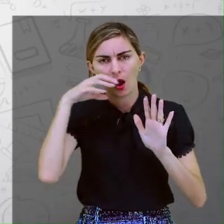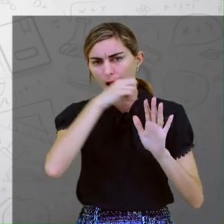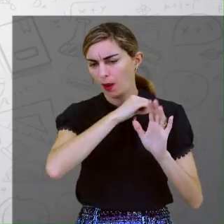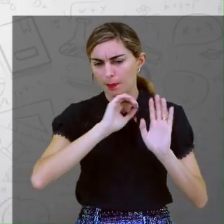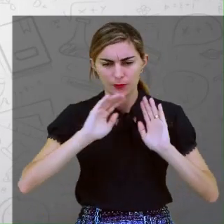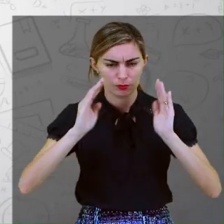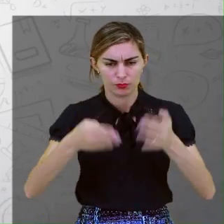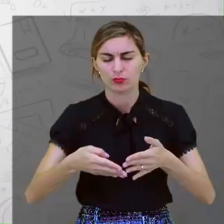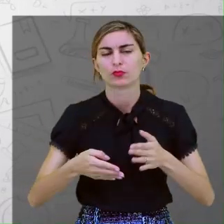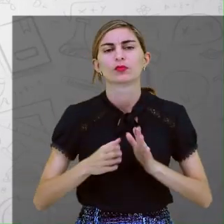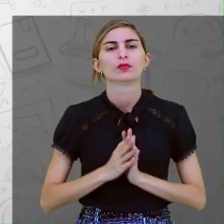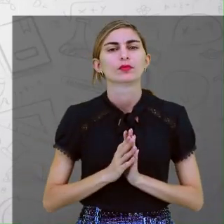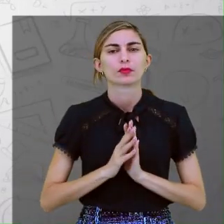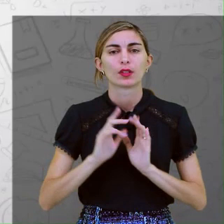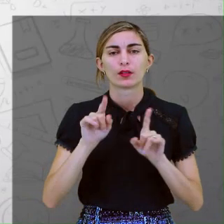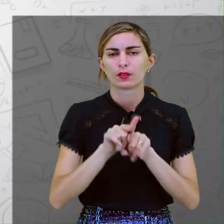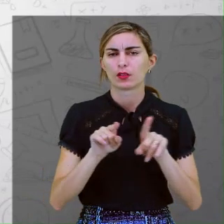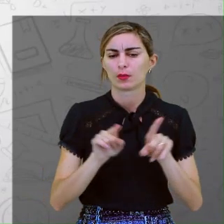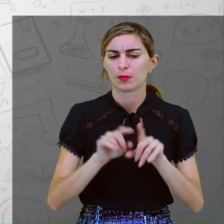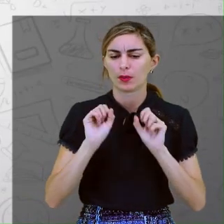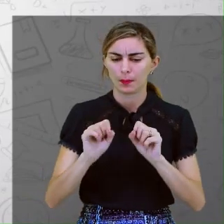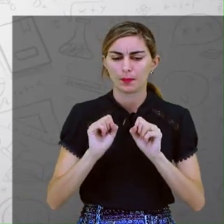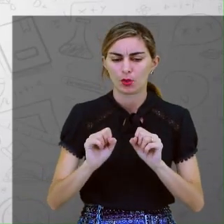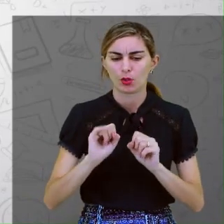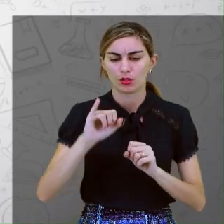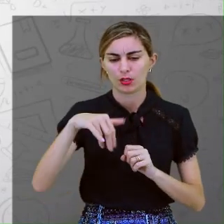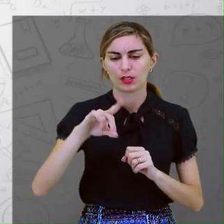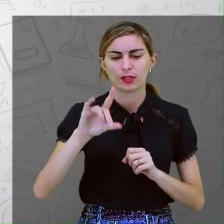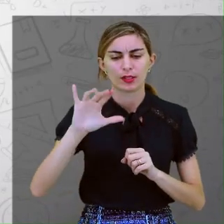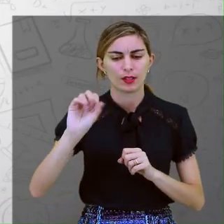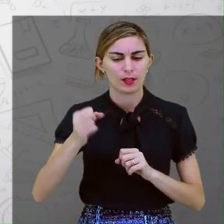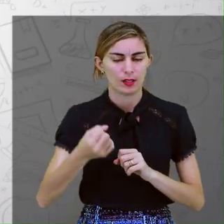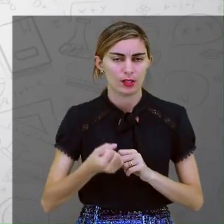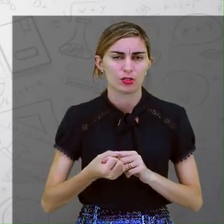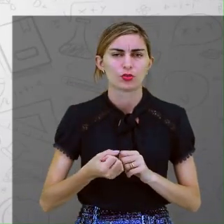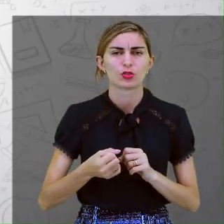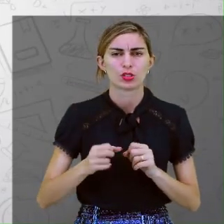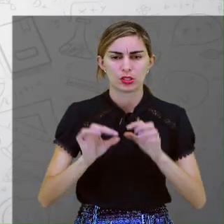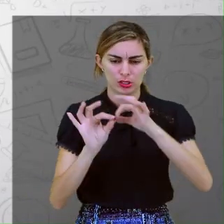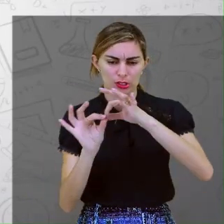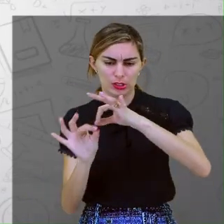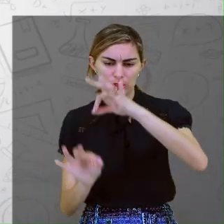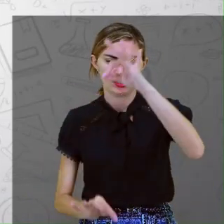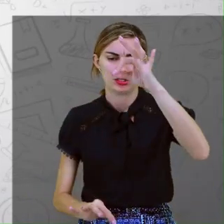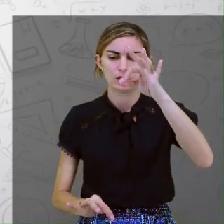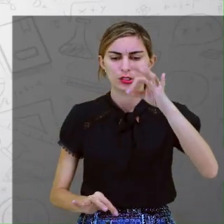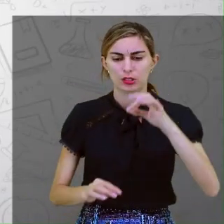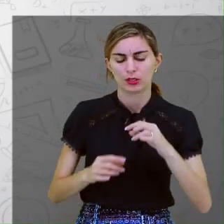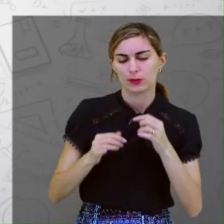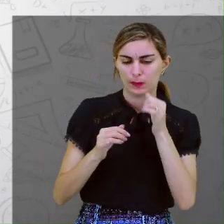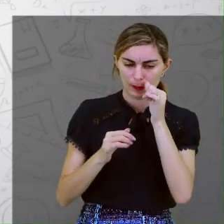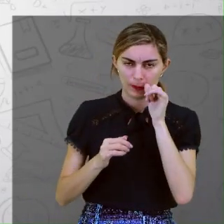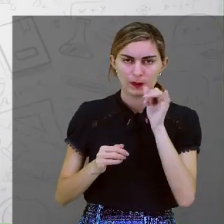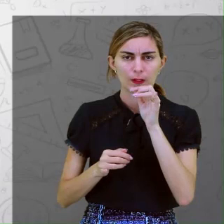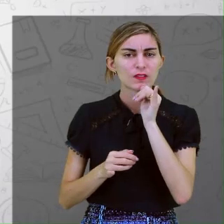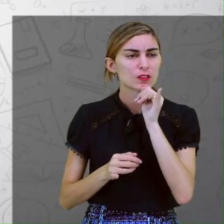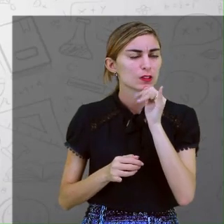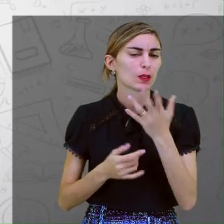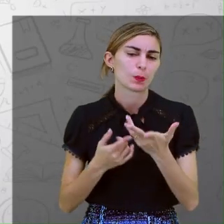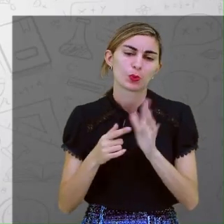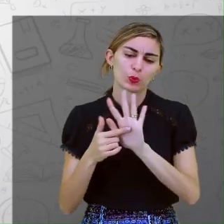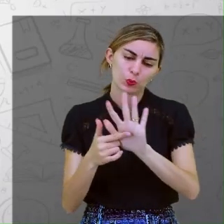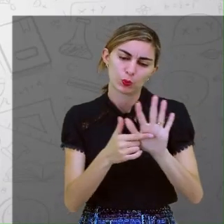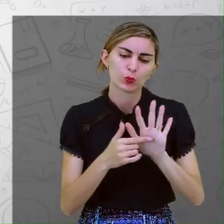e objetiva, e eles podem ser indicados ali através de linhas de chamada, né? Por exemplo, aqui, como